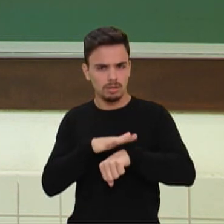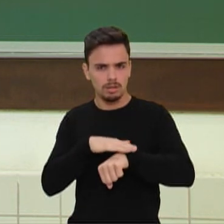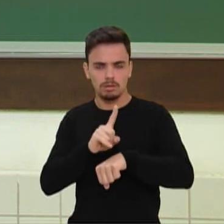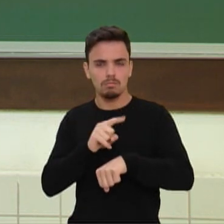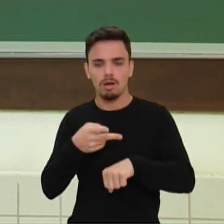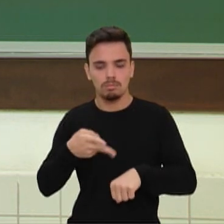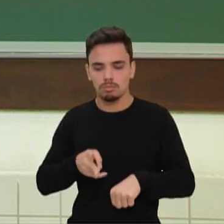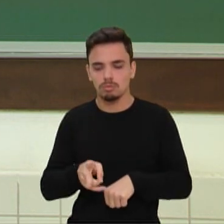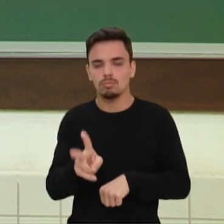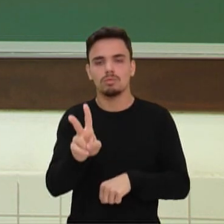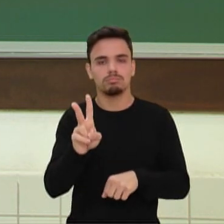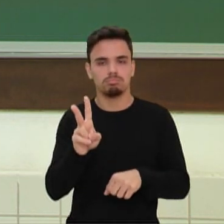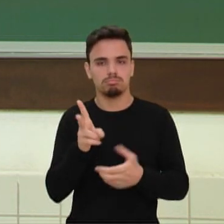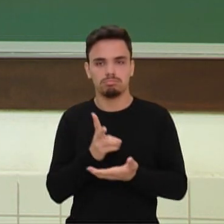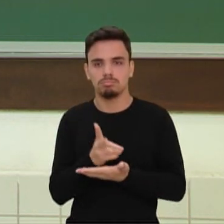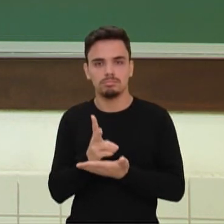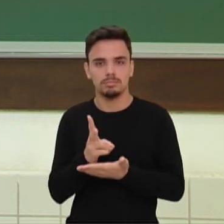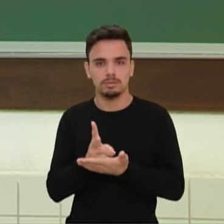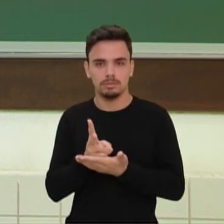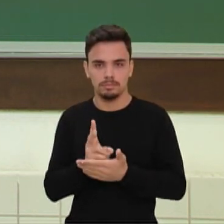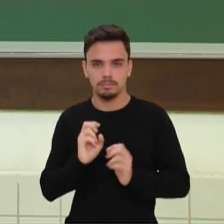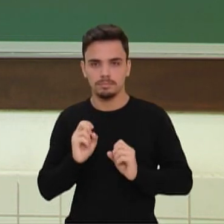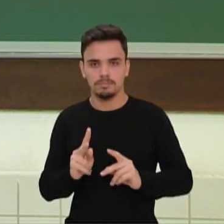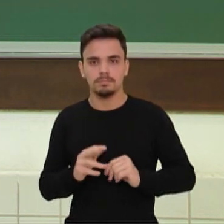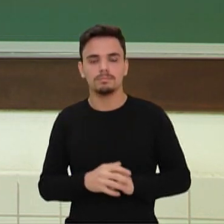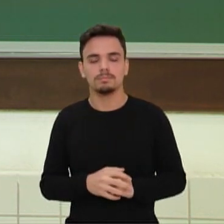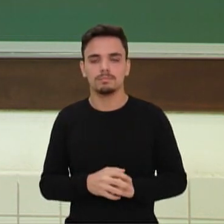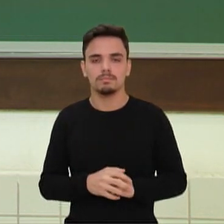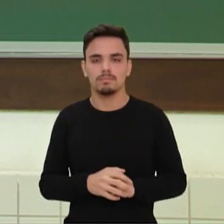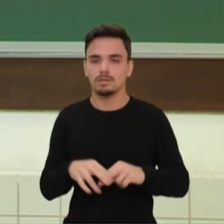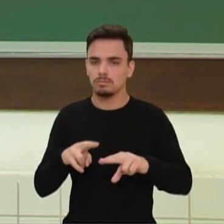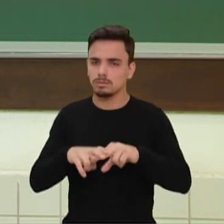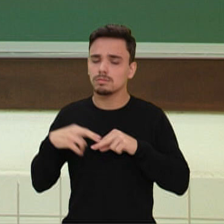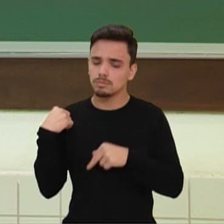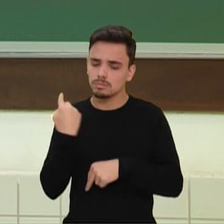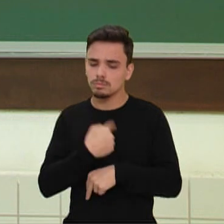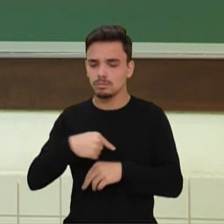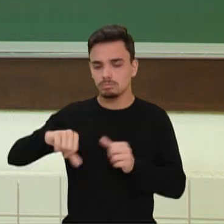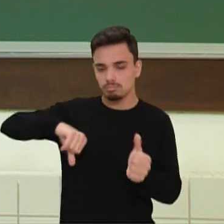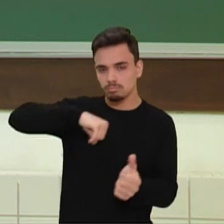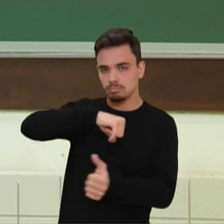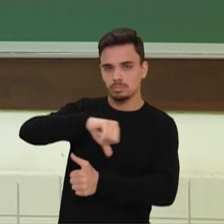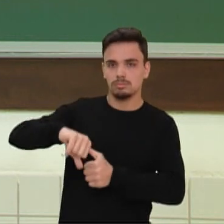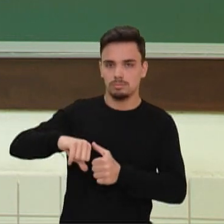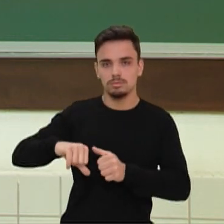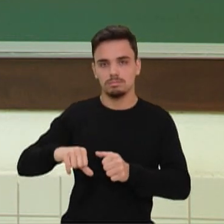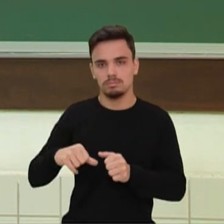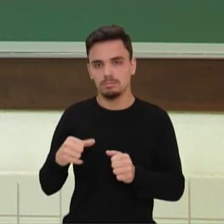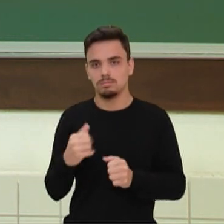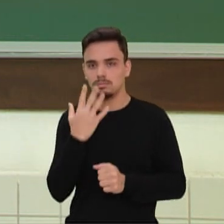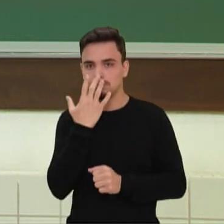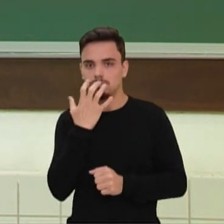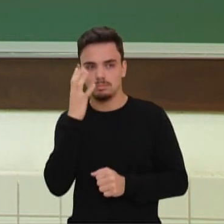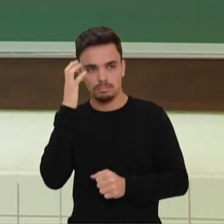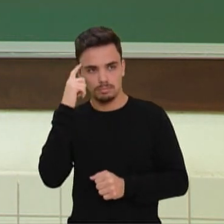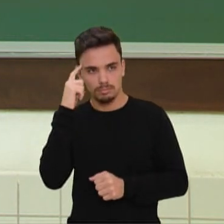que vai continuar do jeito que está para sempre. Por isso que a gente muda, né, de acordo com Nietzsche. Aí aqui a gente já